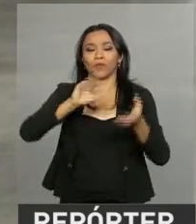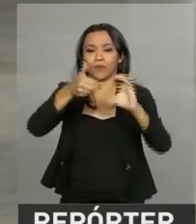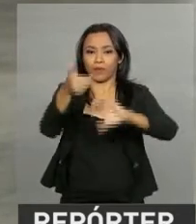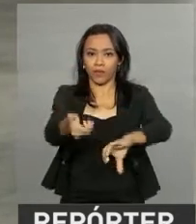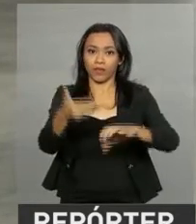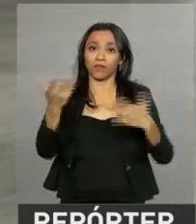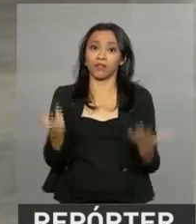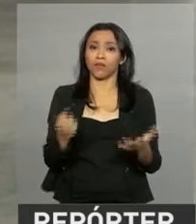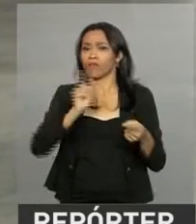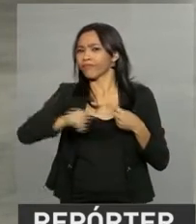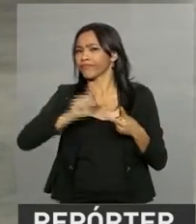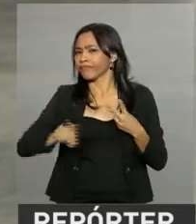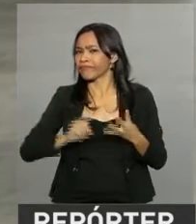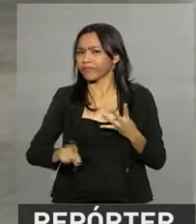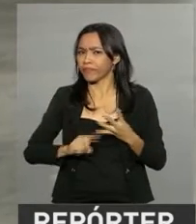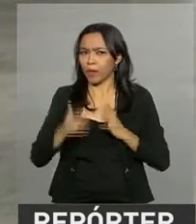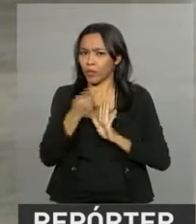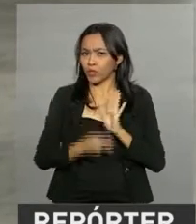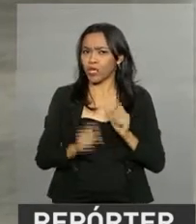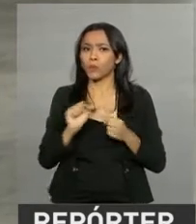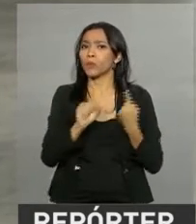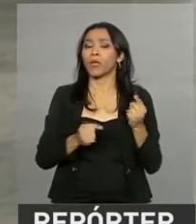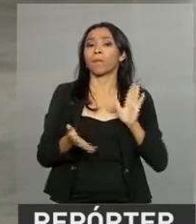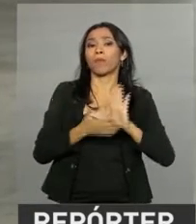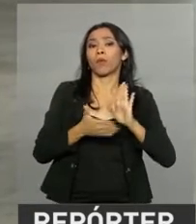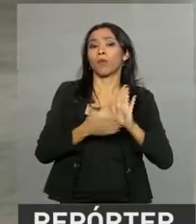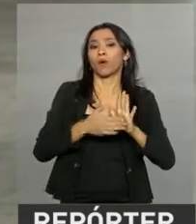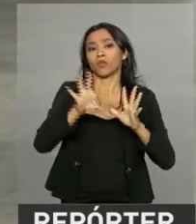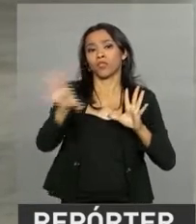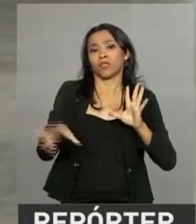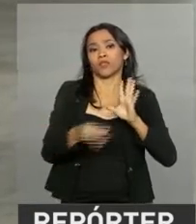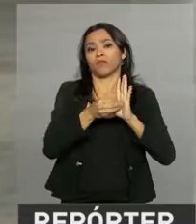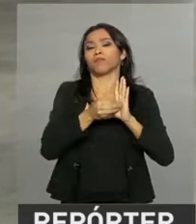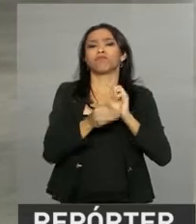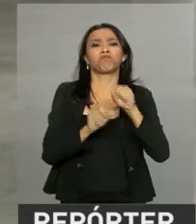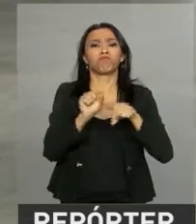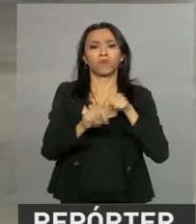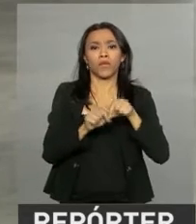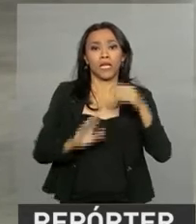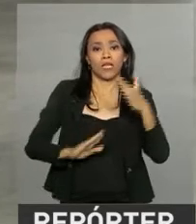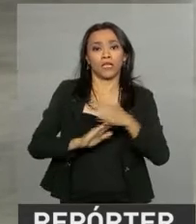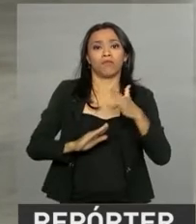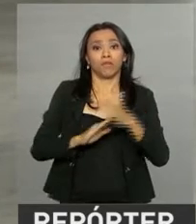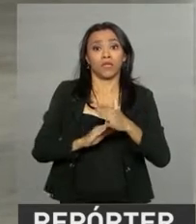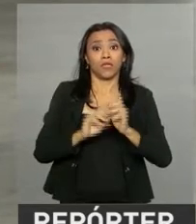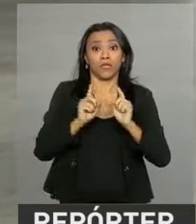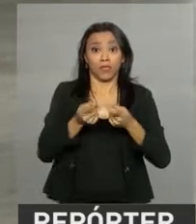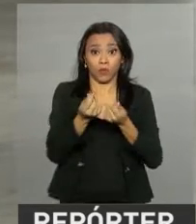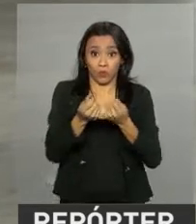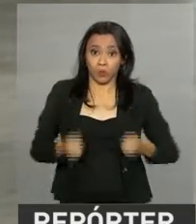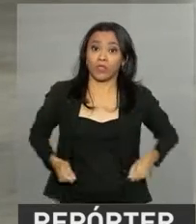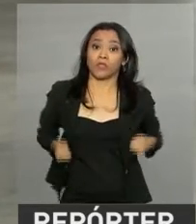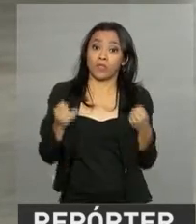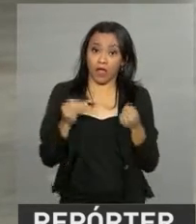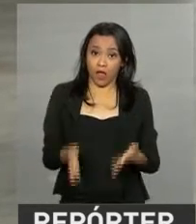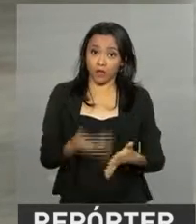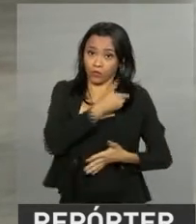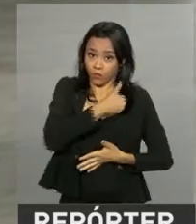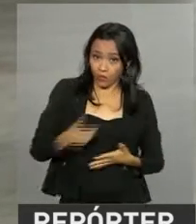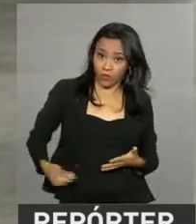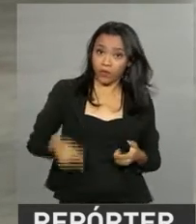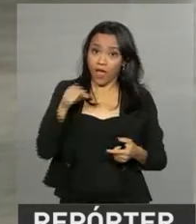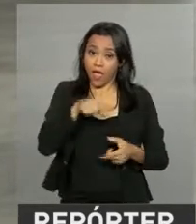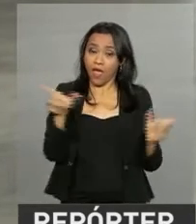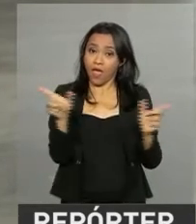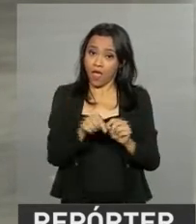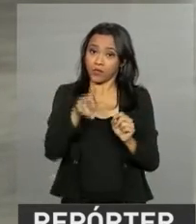entre esses projetos está a proposta de emenda à constituição que limita o crescimento dos gastos públicos essa pec